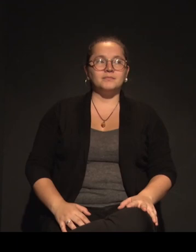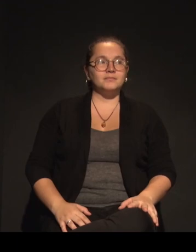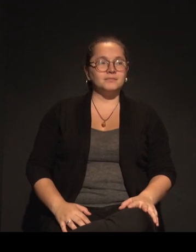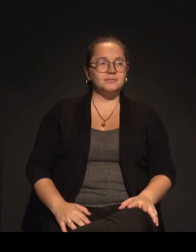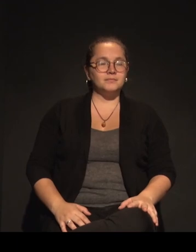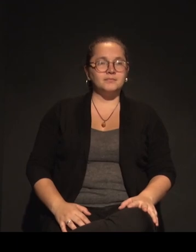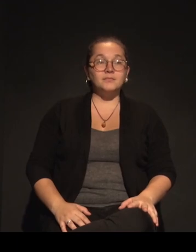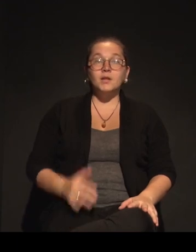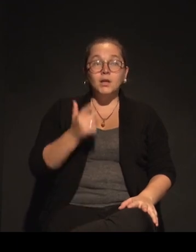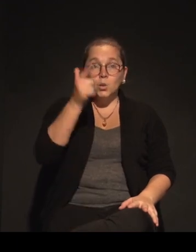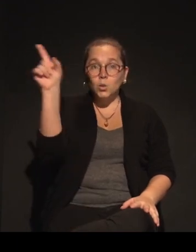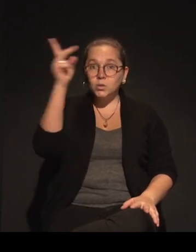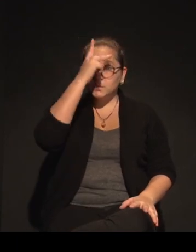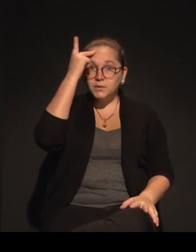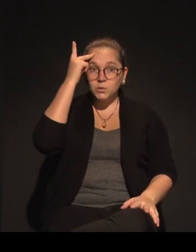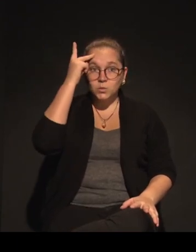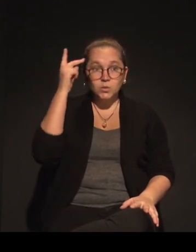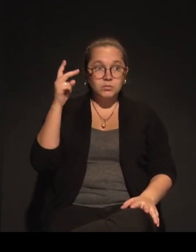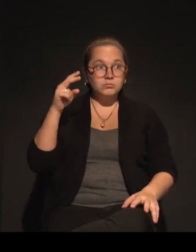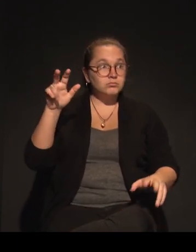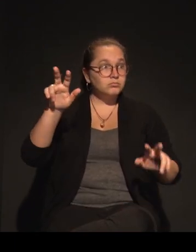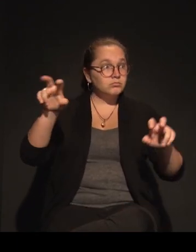mas alguém